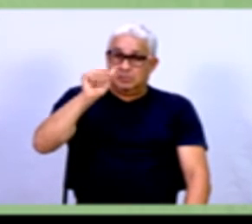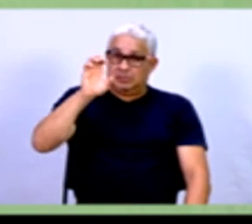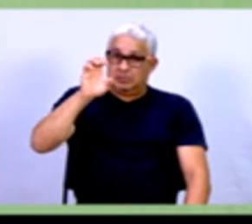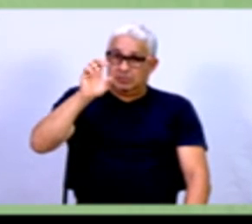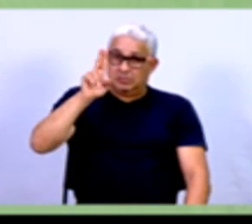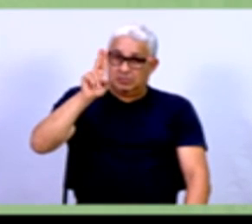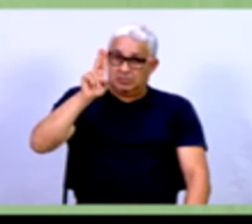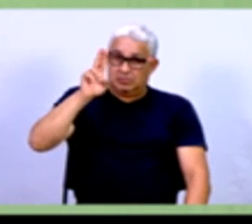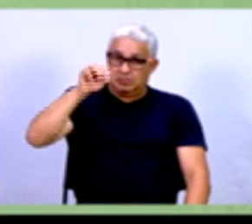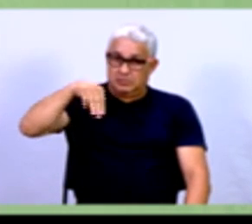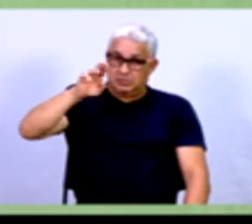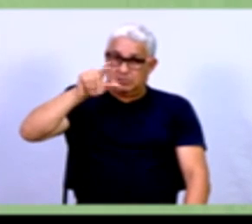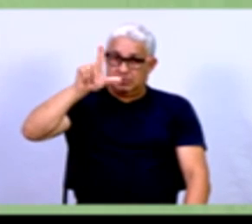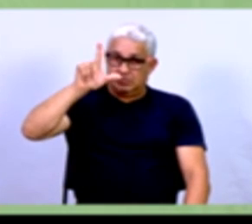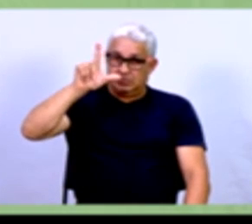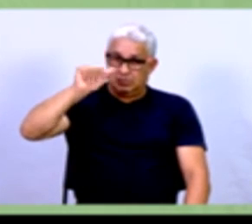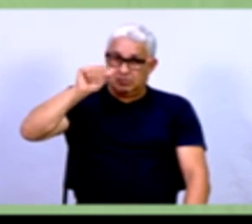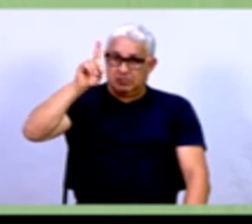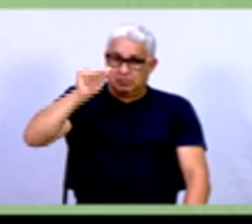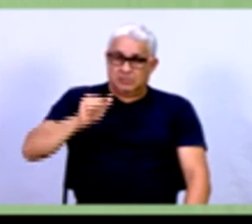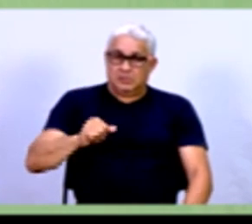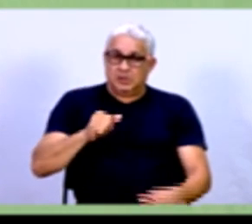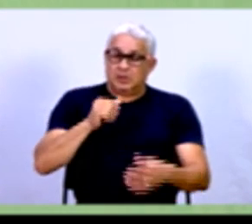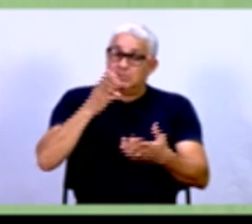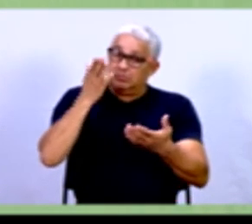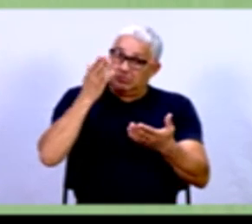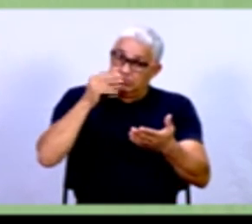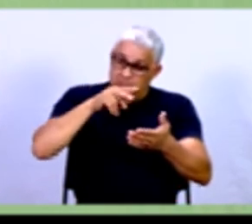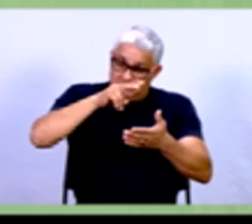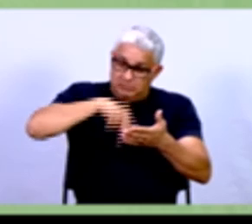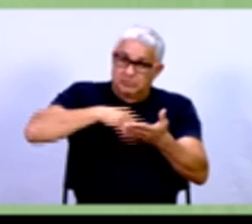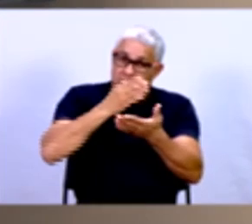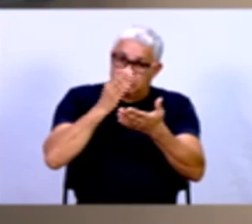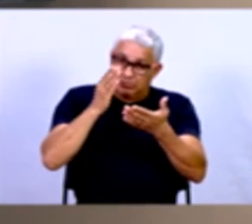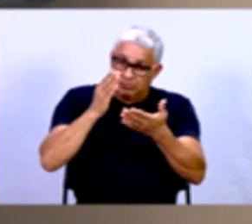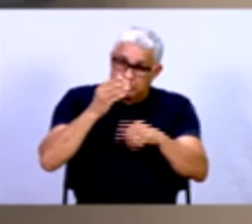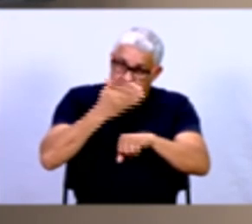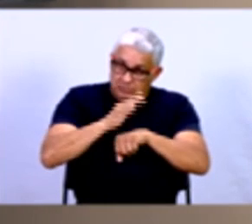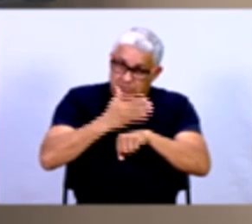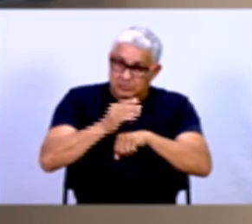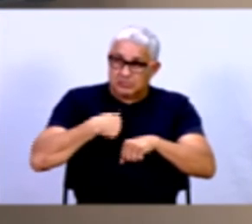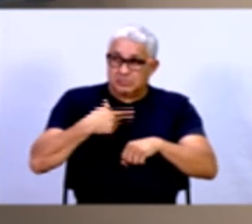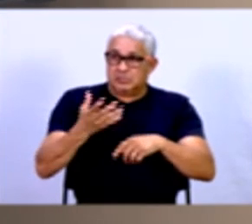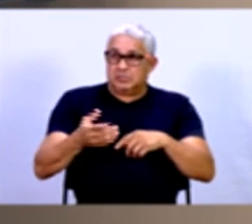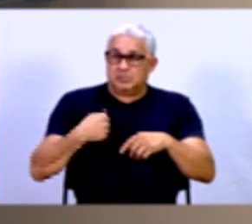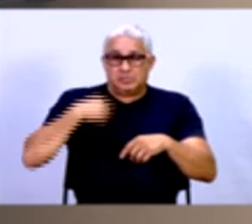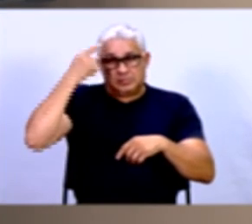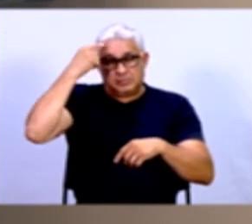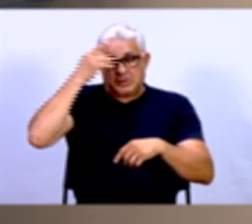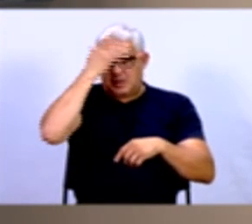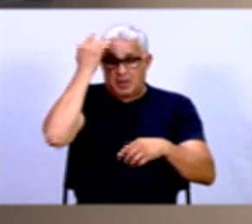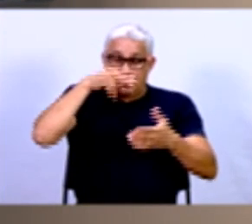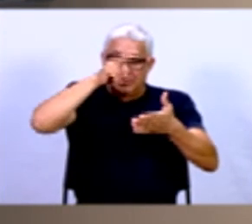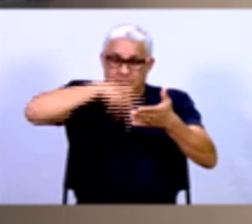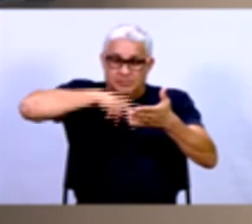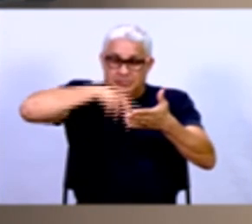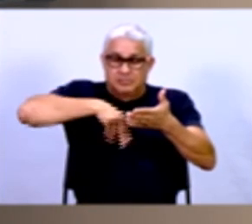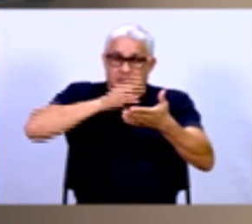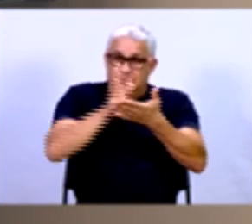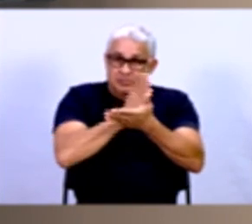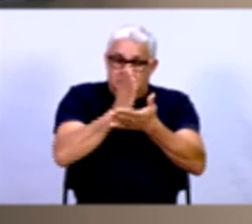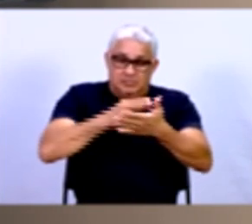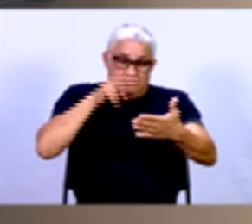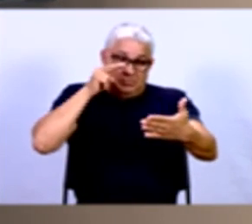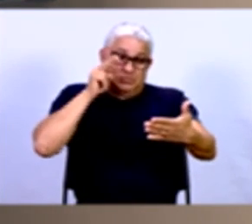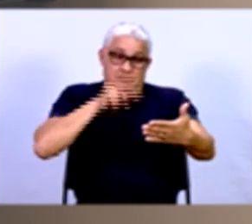gente pediu no nosso exercício. Só que eu penso muito, por exemplo, deles estarem olhando os exercícios do livro. E